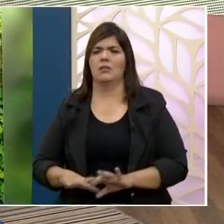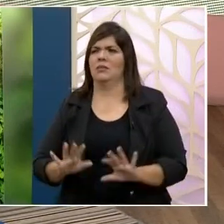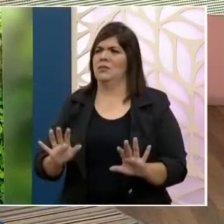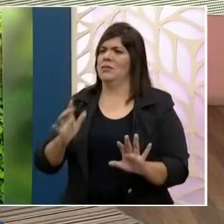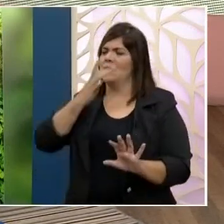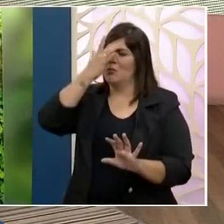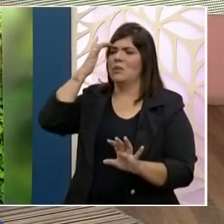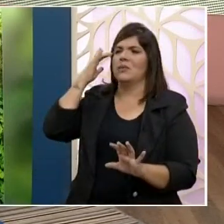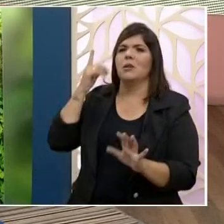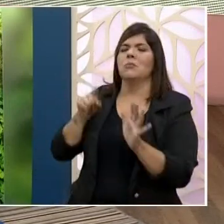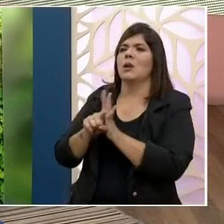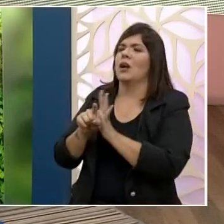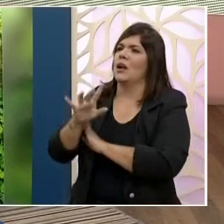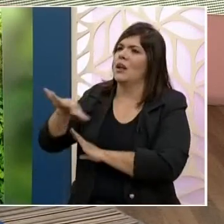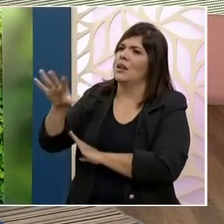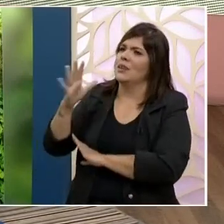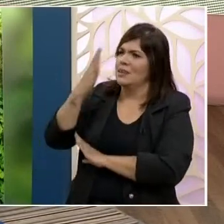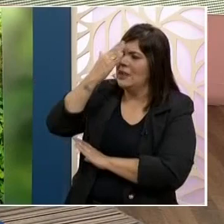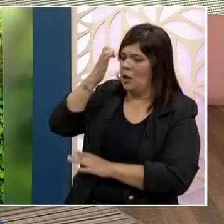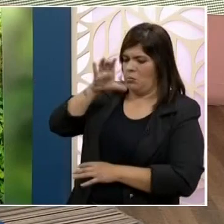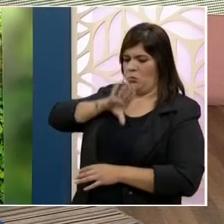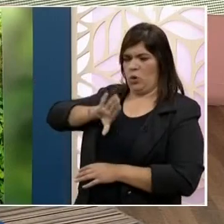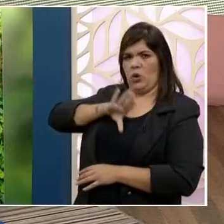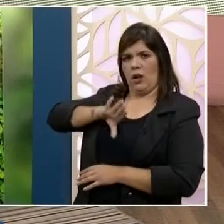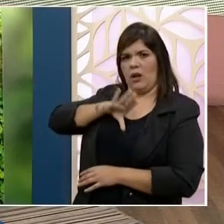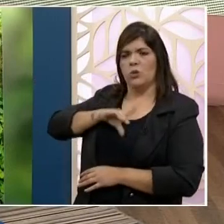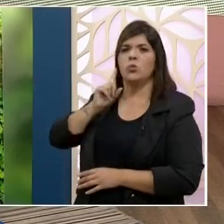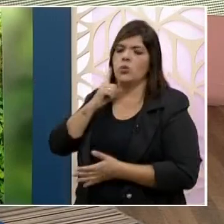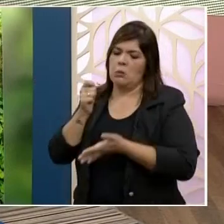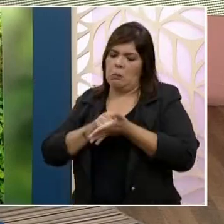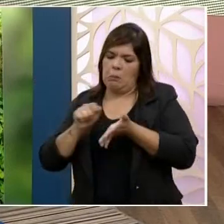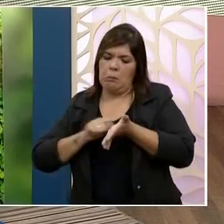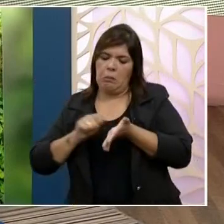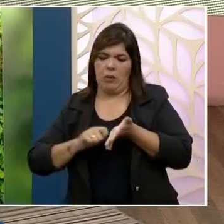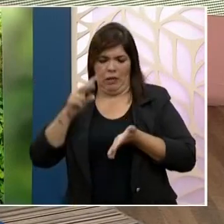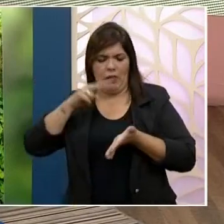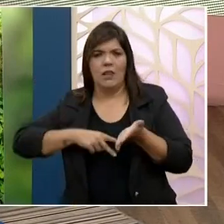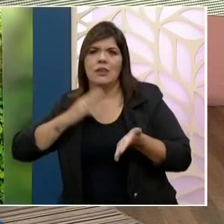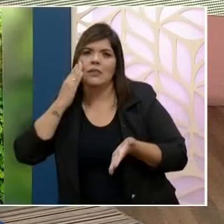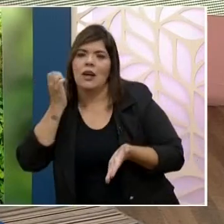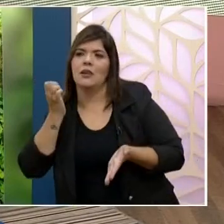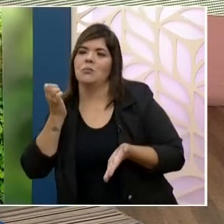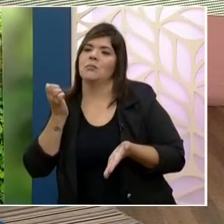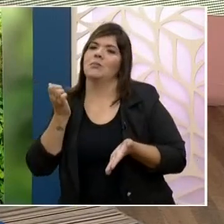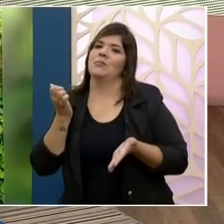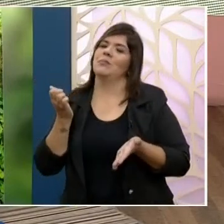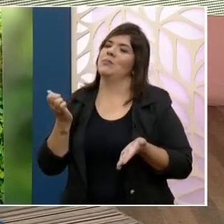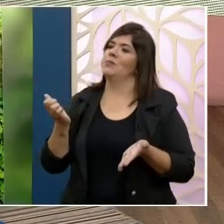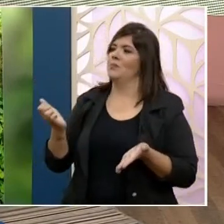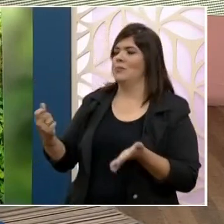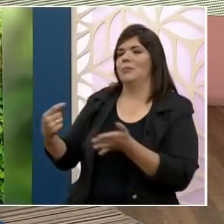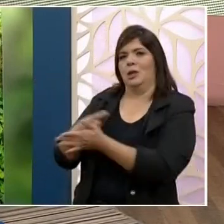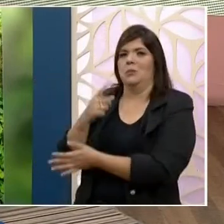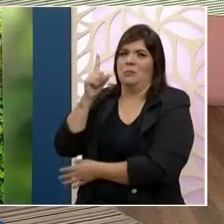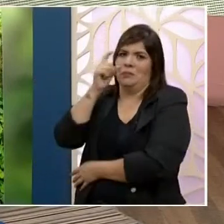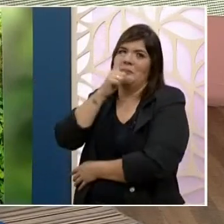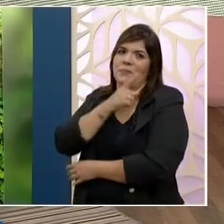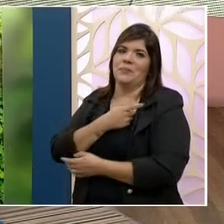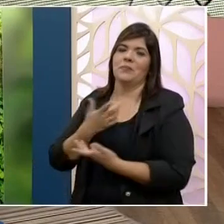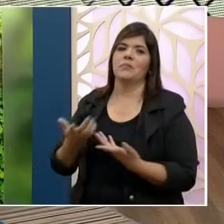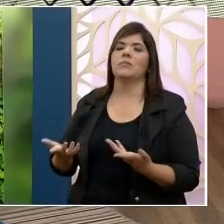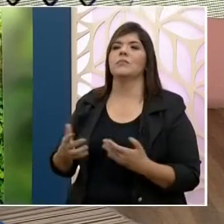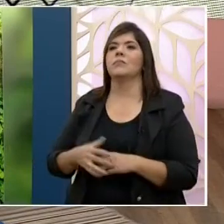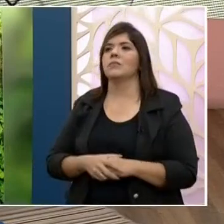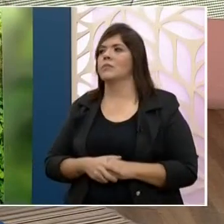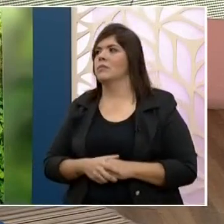eles precisam ou eles sabem a língua portuguesa escrever e ler? Sim, outra pergunta muito, muito bacana.